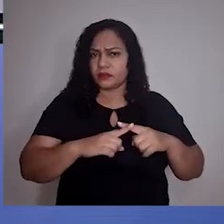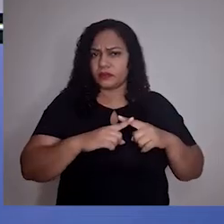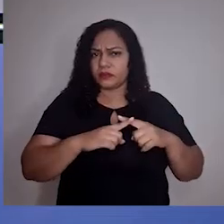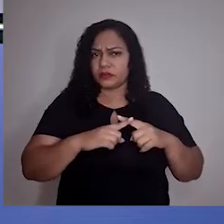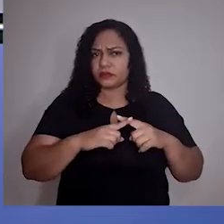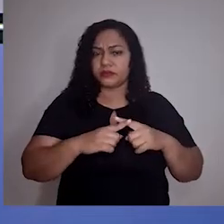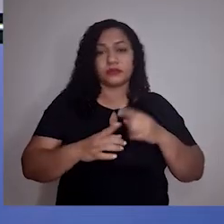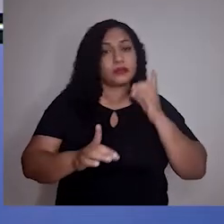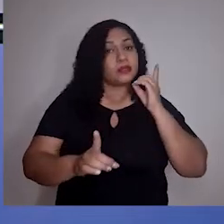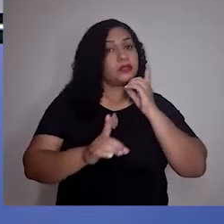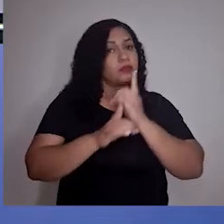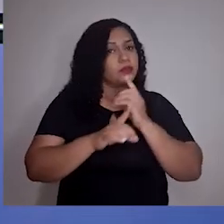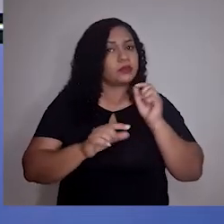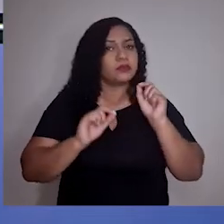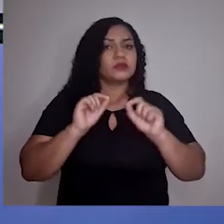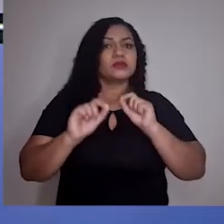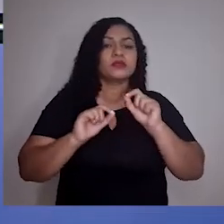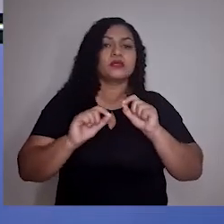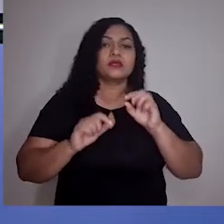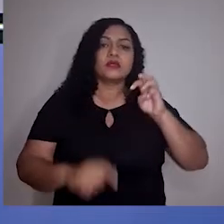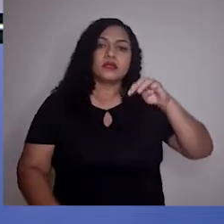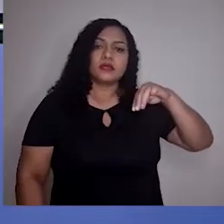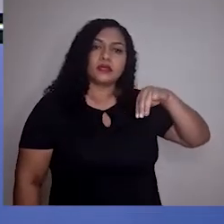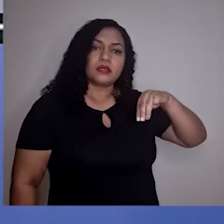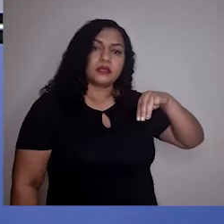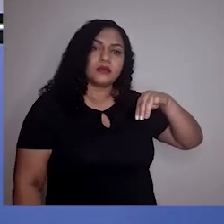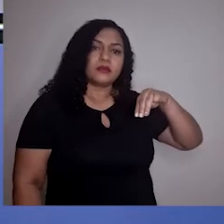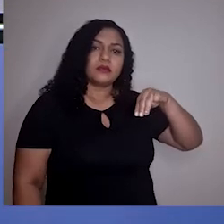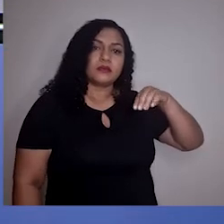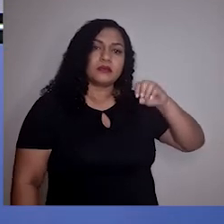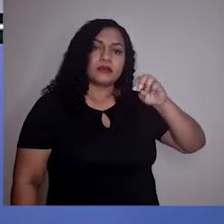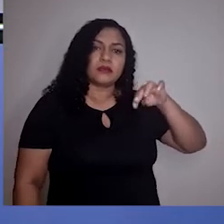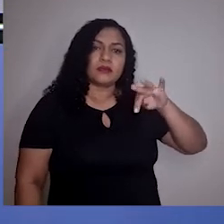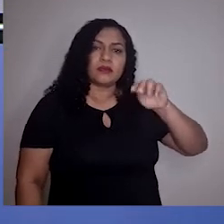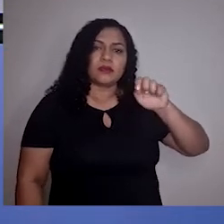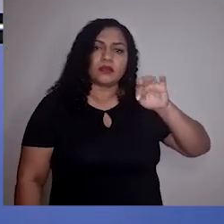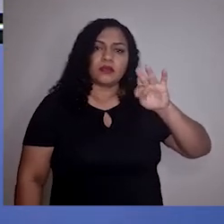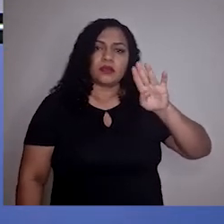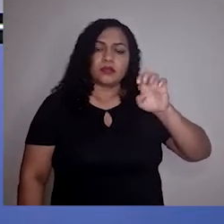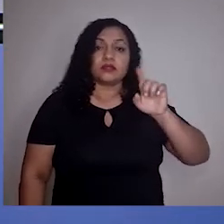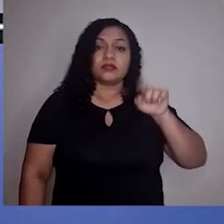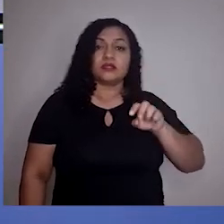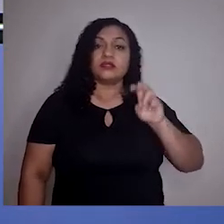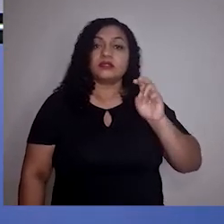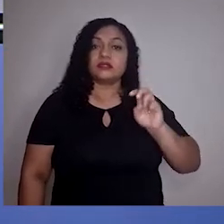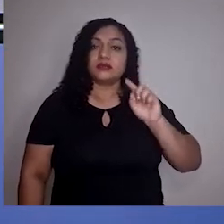multiplicação. Então, encontramos que o montante é R$